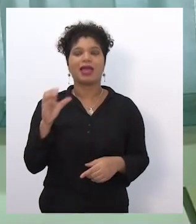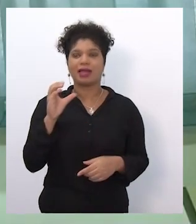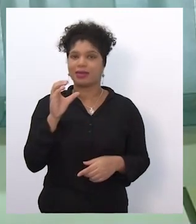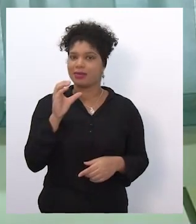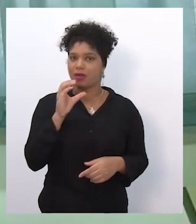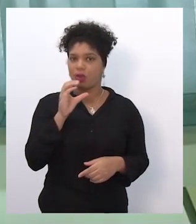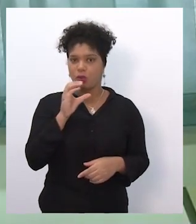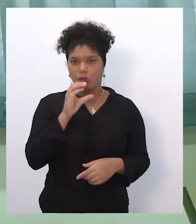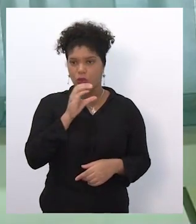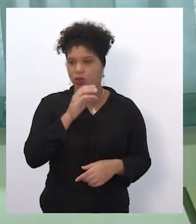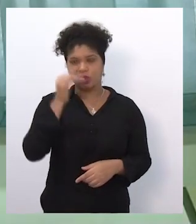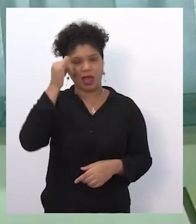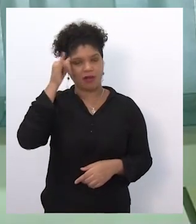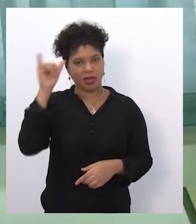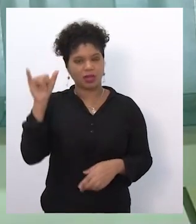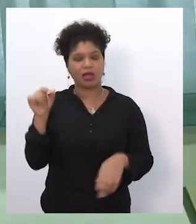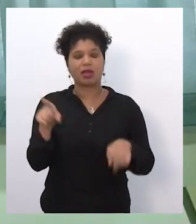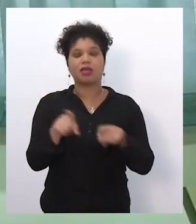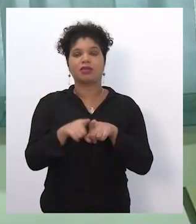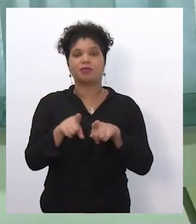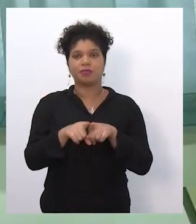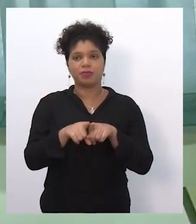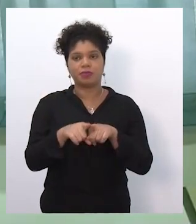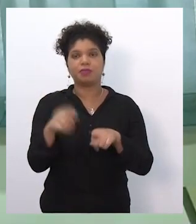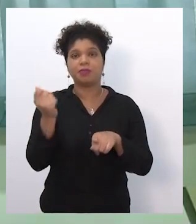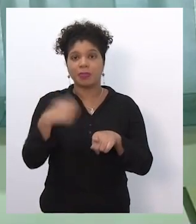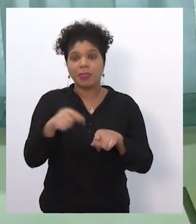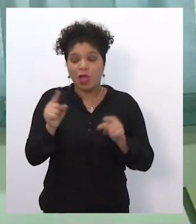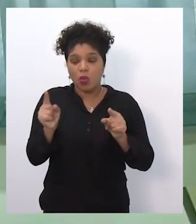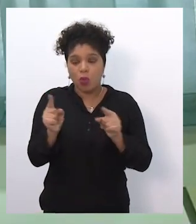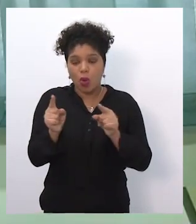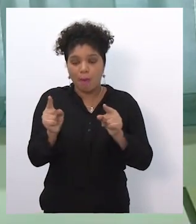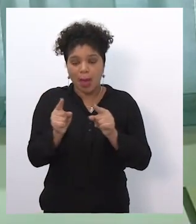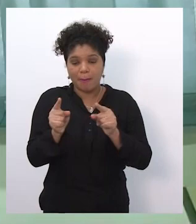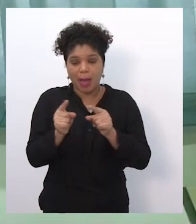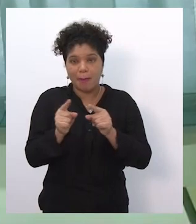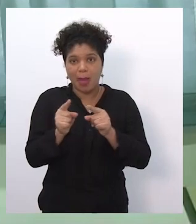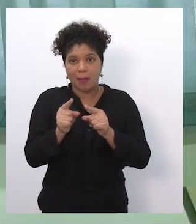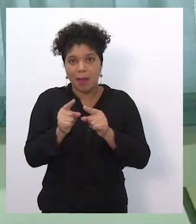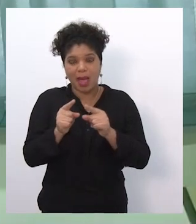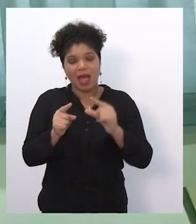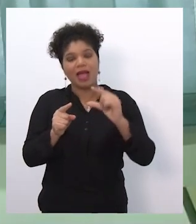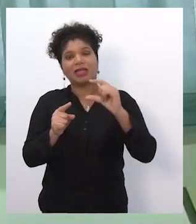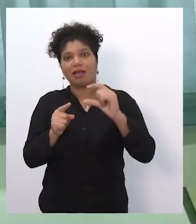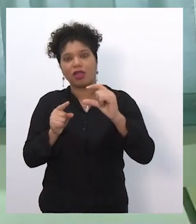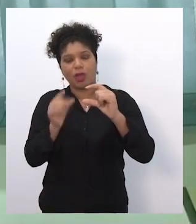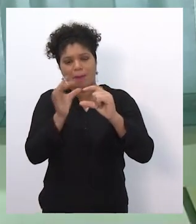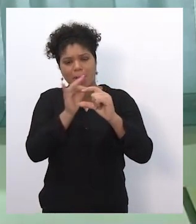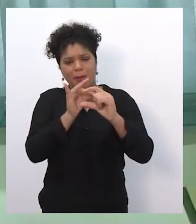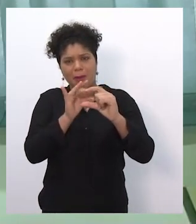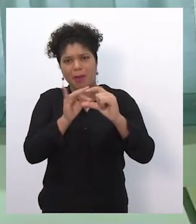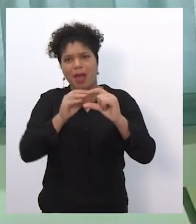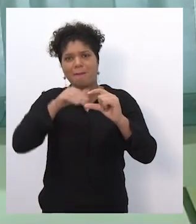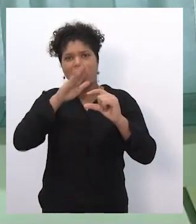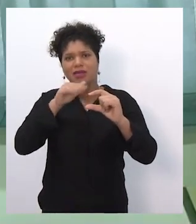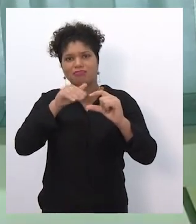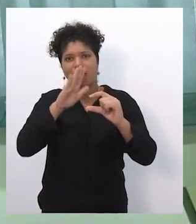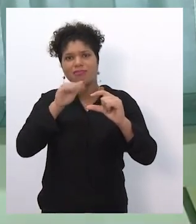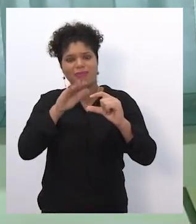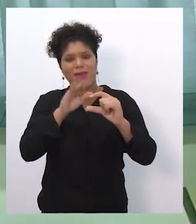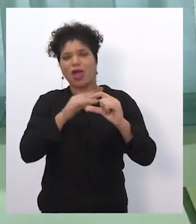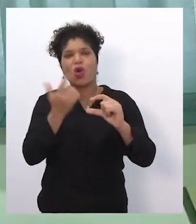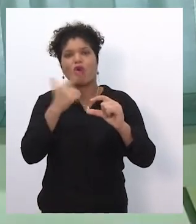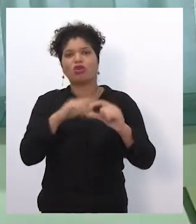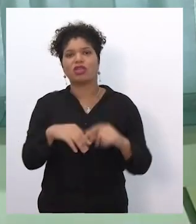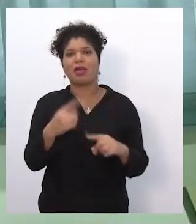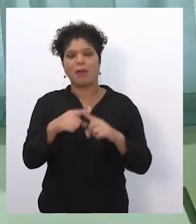E, além disso, diminuindo, você consegue colocar mais transistor dentro, né, vamos falar assim, do próprio processador. O que isso acontece?